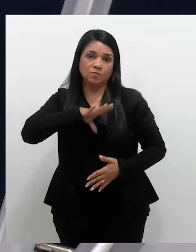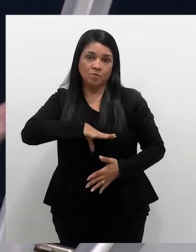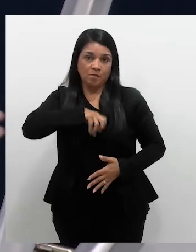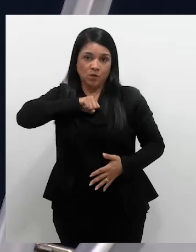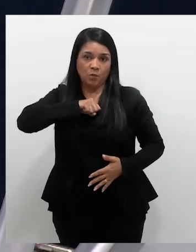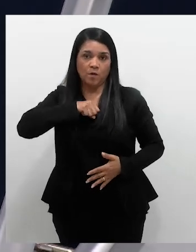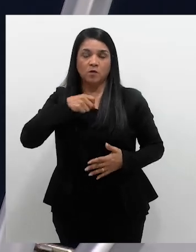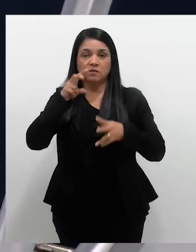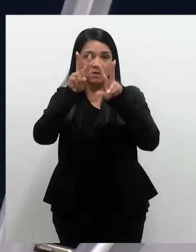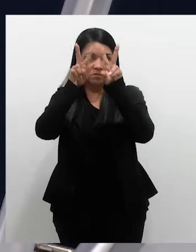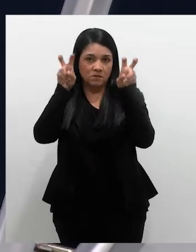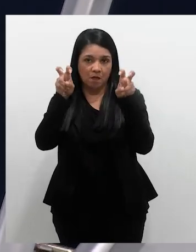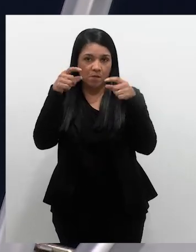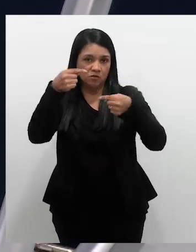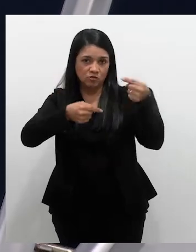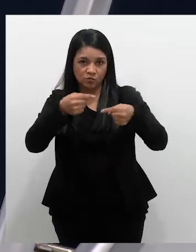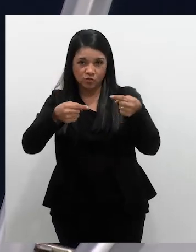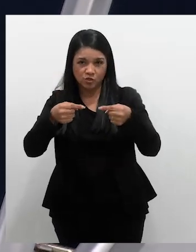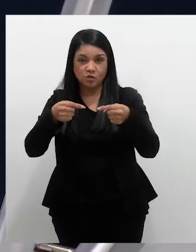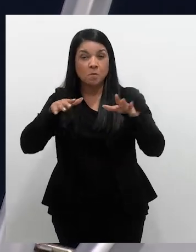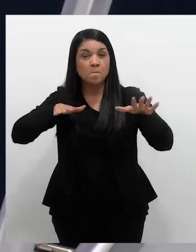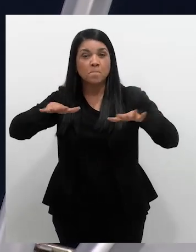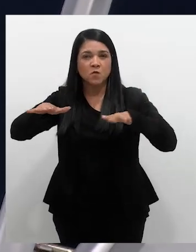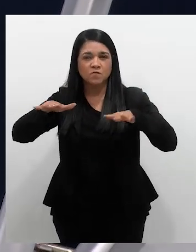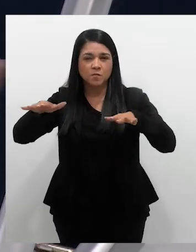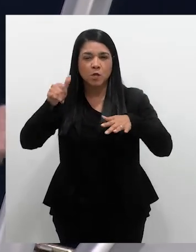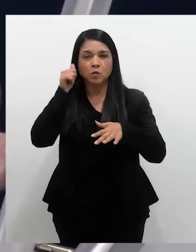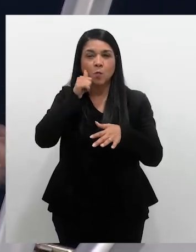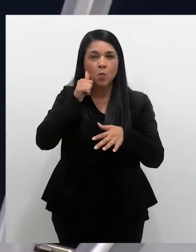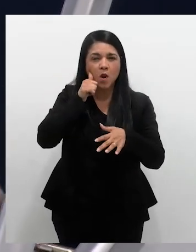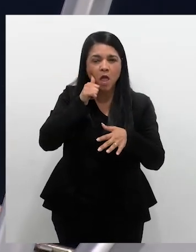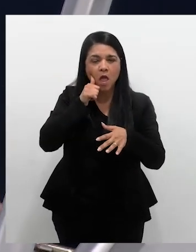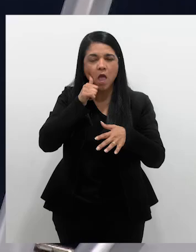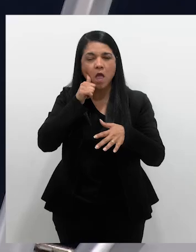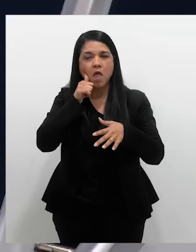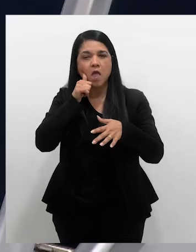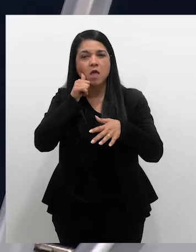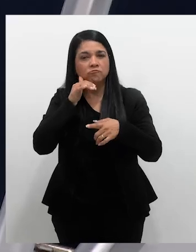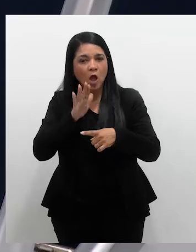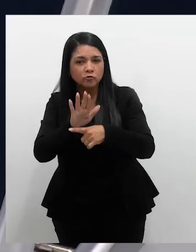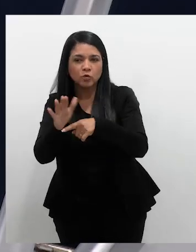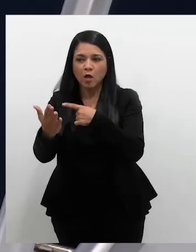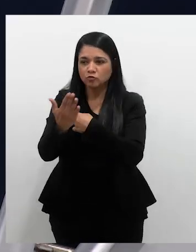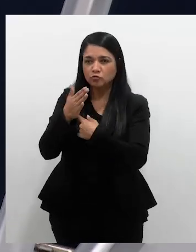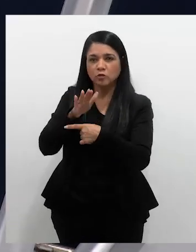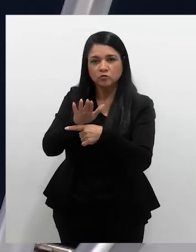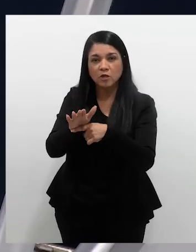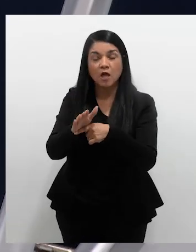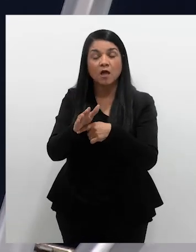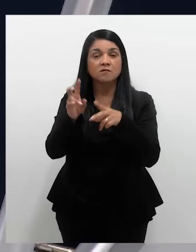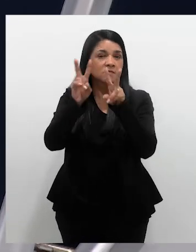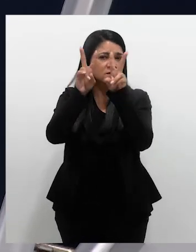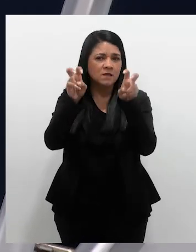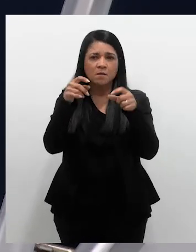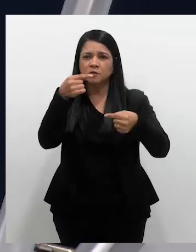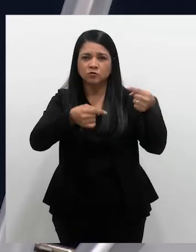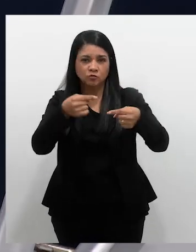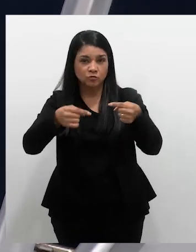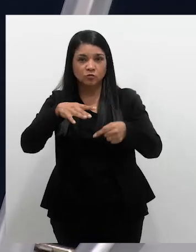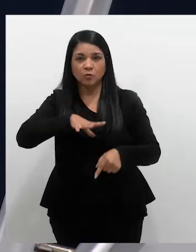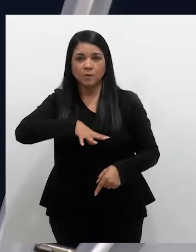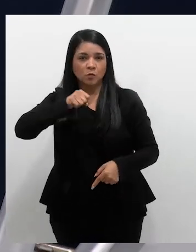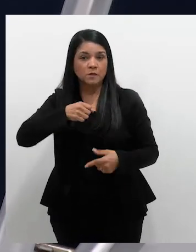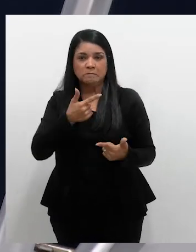esse movimento que está tendo feminino, das mulheres, de uma segurar a mão da outra, de falar sobre a menopausa